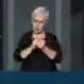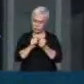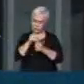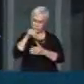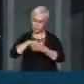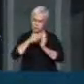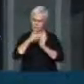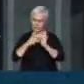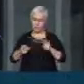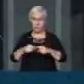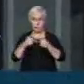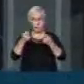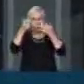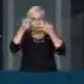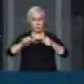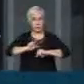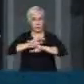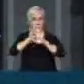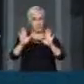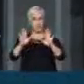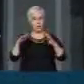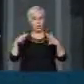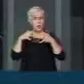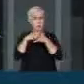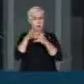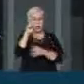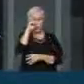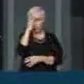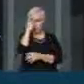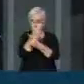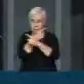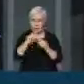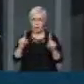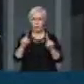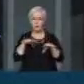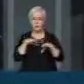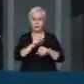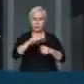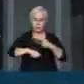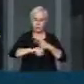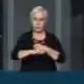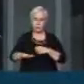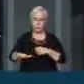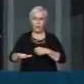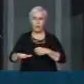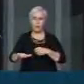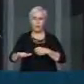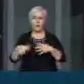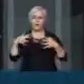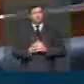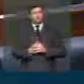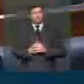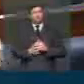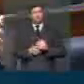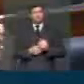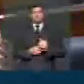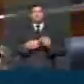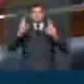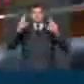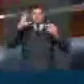mas queremos deixar claro isso. Não confundimos exploração sexual com prostituição praticada por pessoa adulta. E,